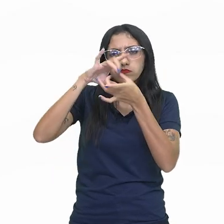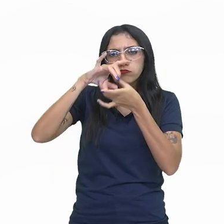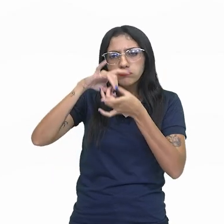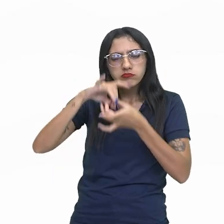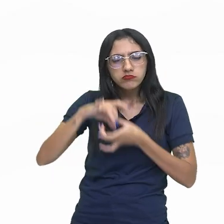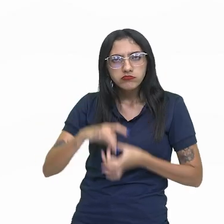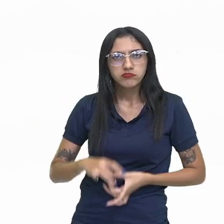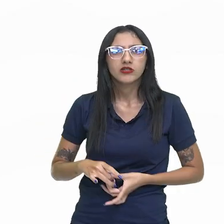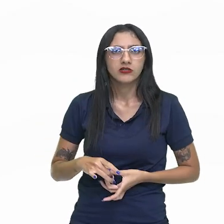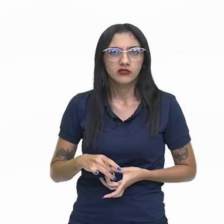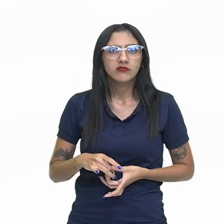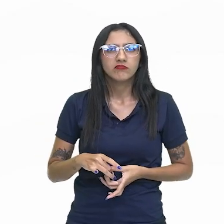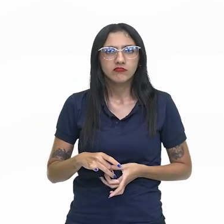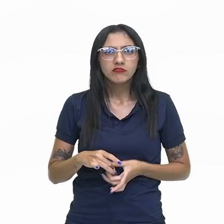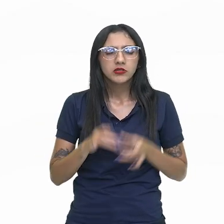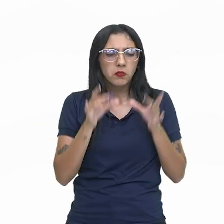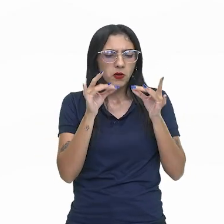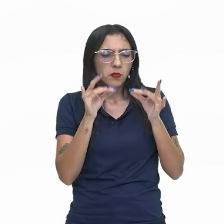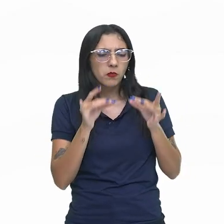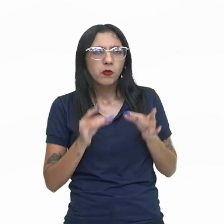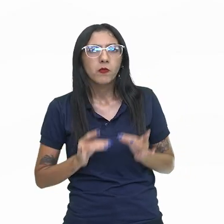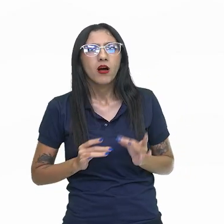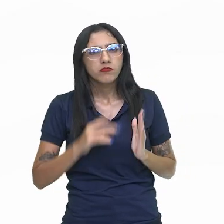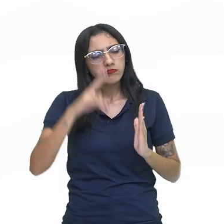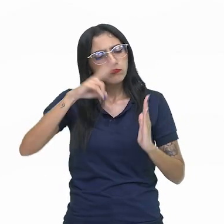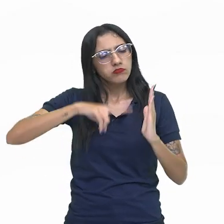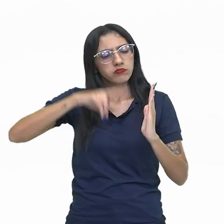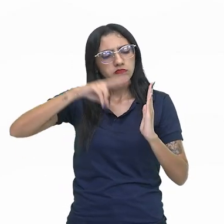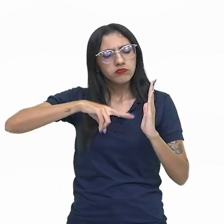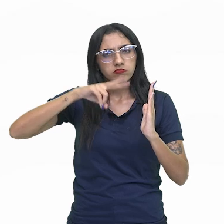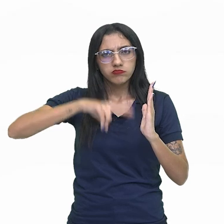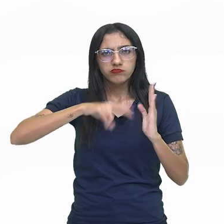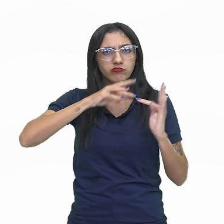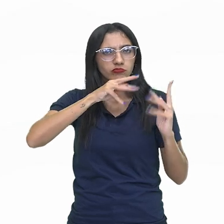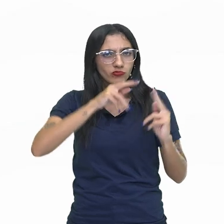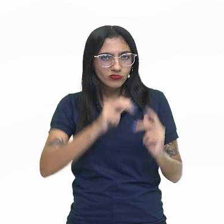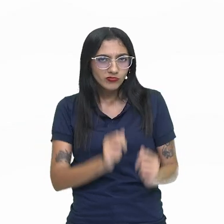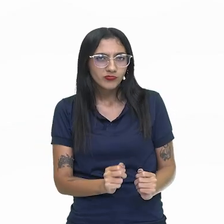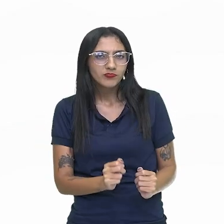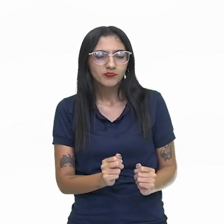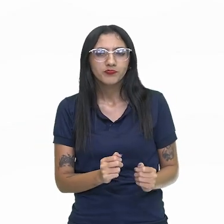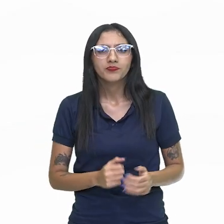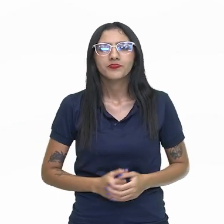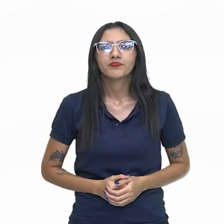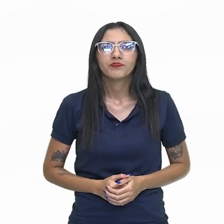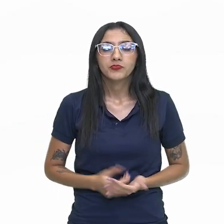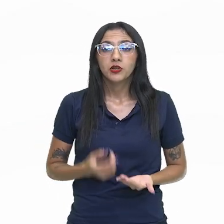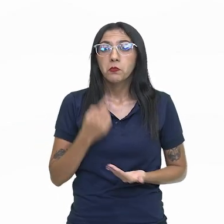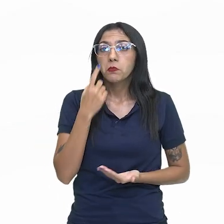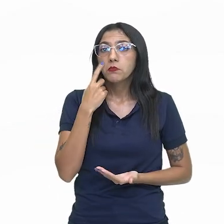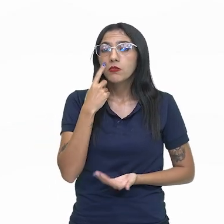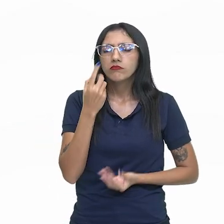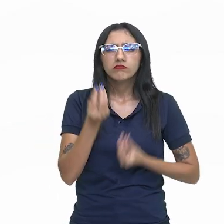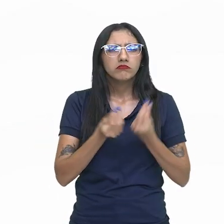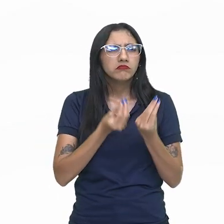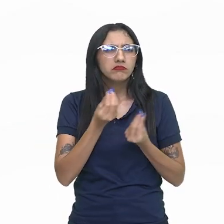à leitura, né, até o corpo dessa notícia. Então, vamos ver como